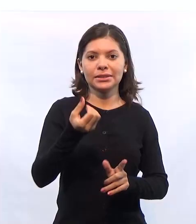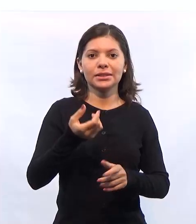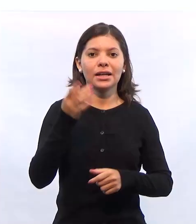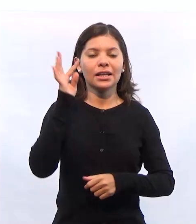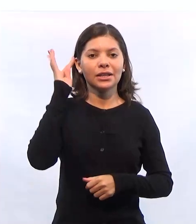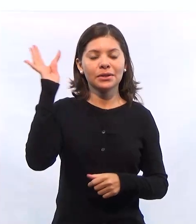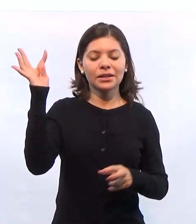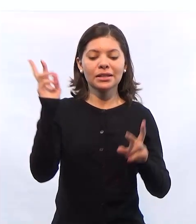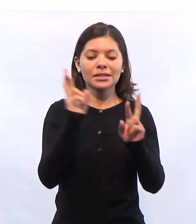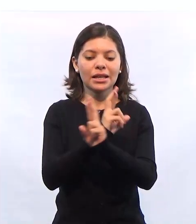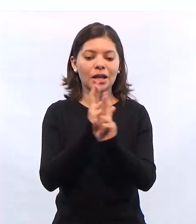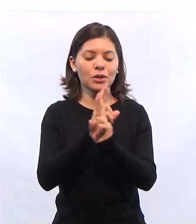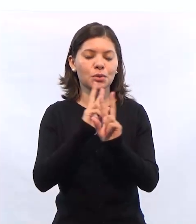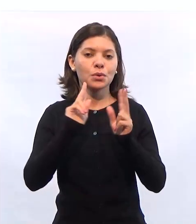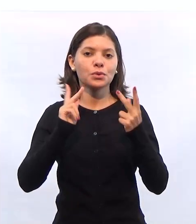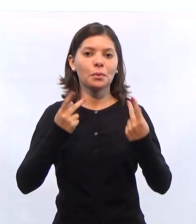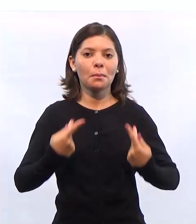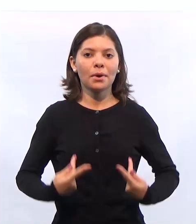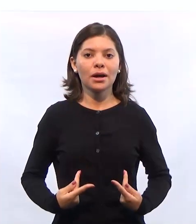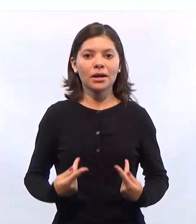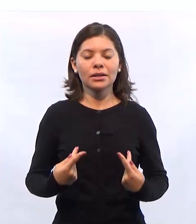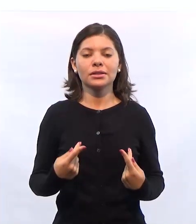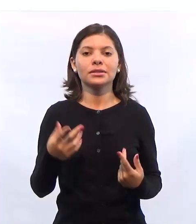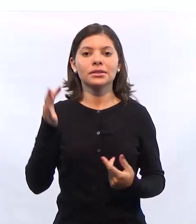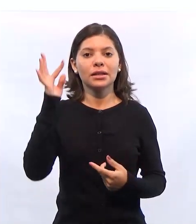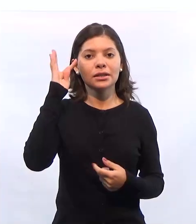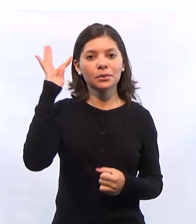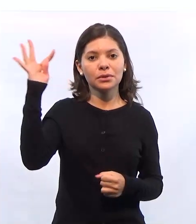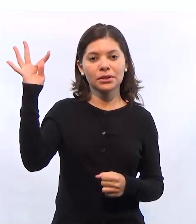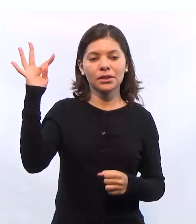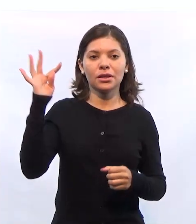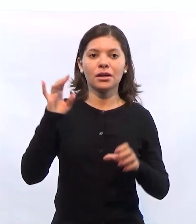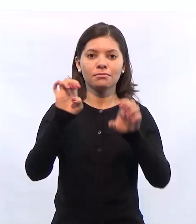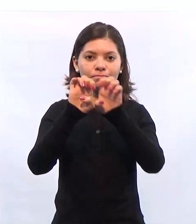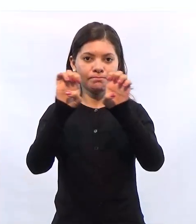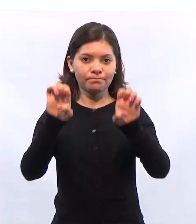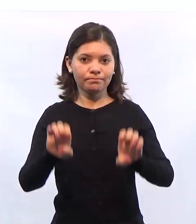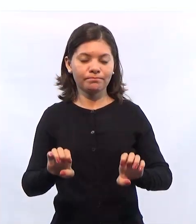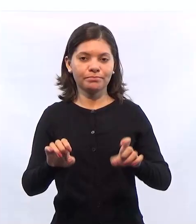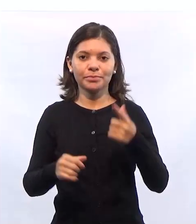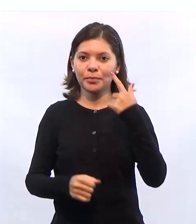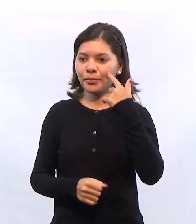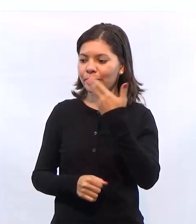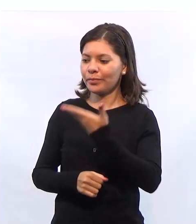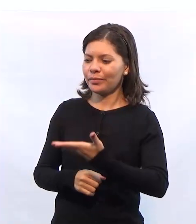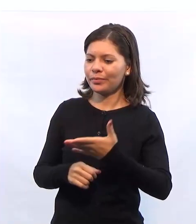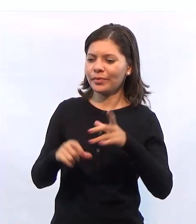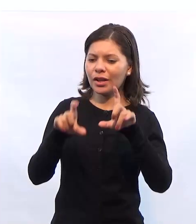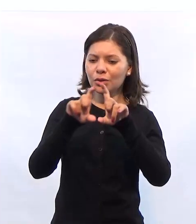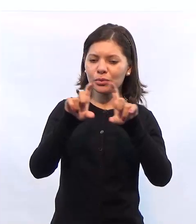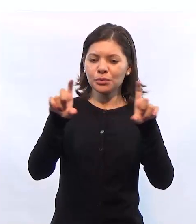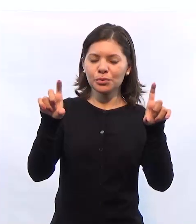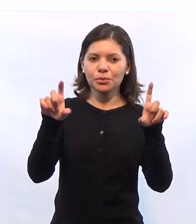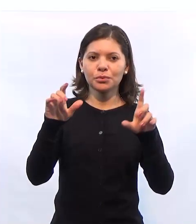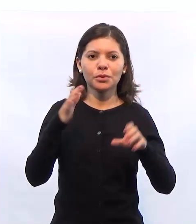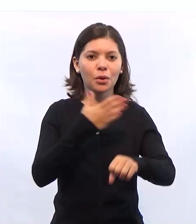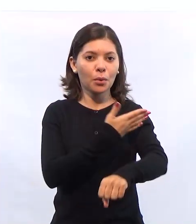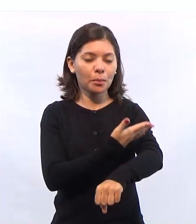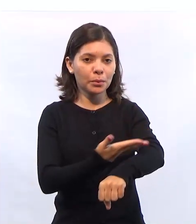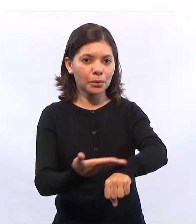a Teoria das Relações Humanas a teoria estruturalista a teoria neoclássica a teoria